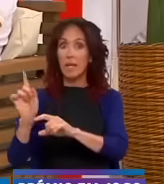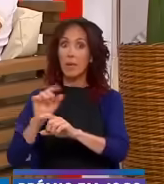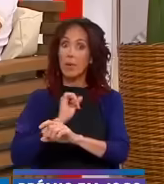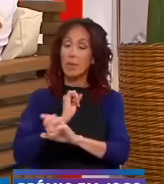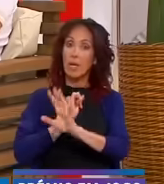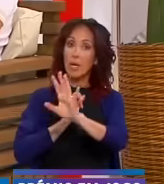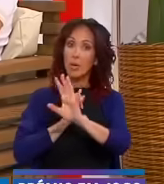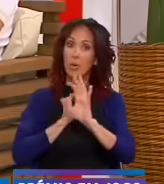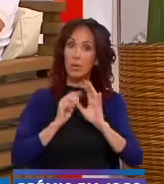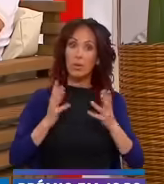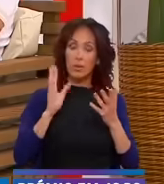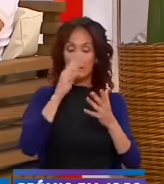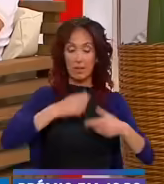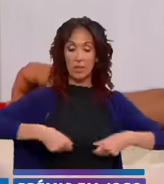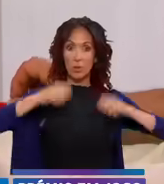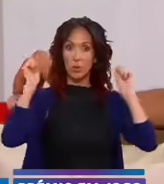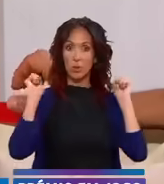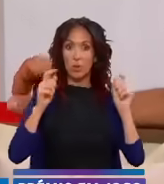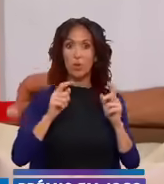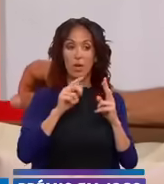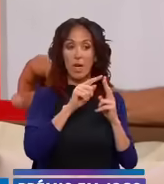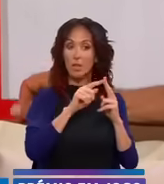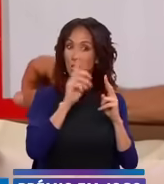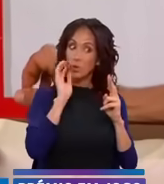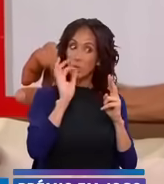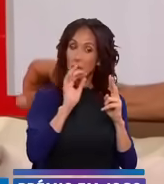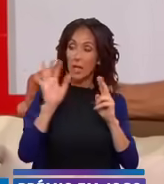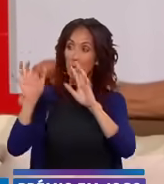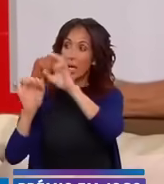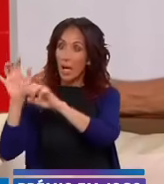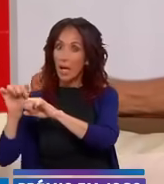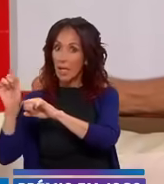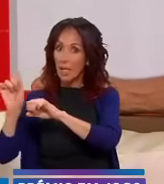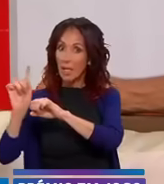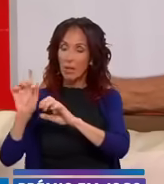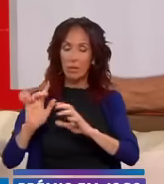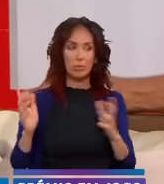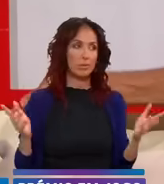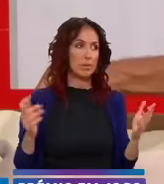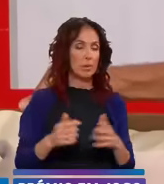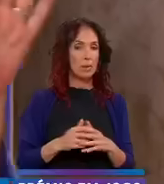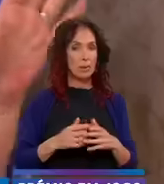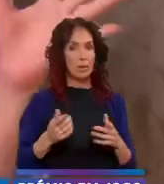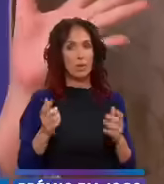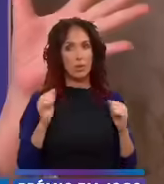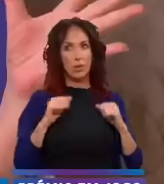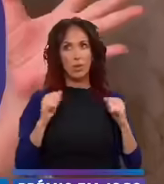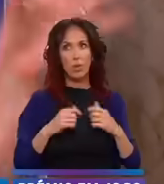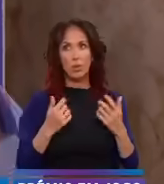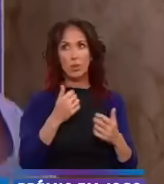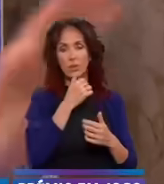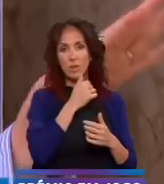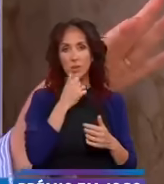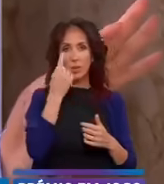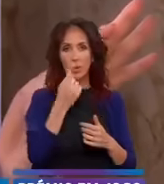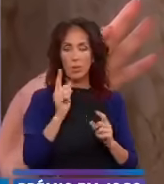cada um ser feliz, porque acho que é para isso que nós cá andamos. Sim, mas não há aqui. Desculpa lá, deixa-me só dizer uma coisa. Eu concordo com o Cláudio. Não há aqui uma vítima só. Claro que